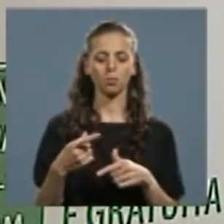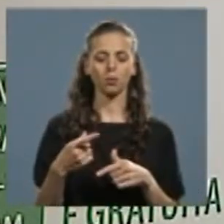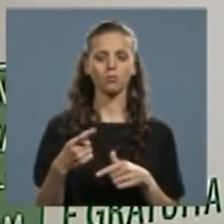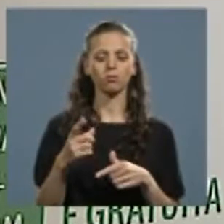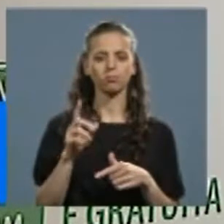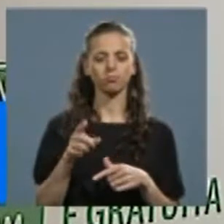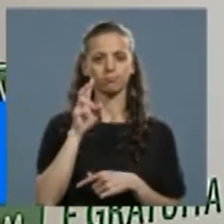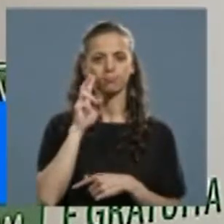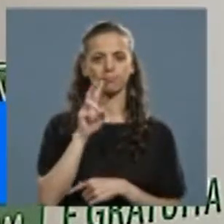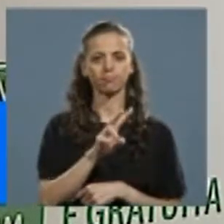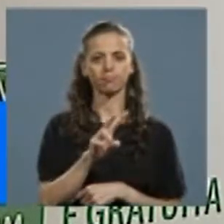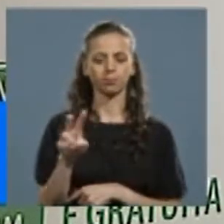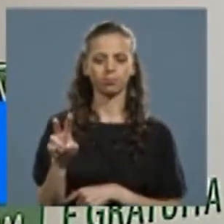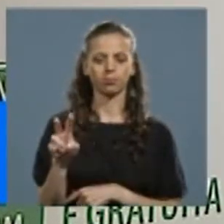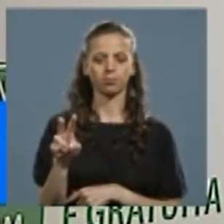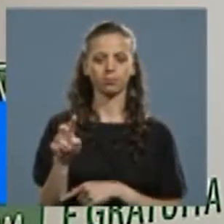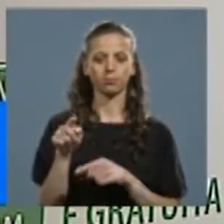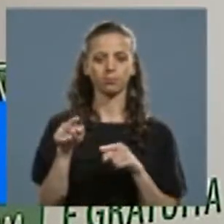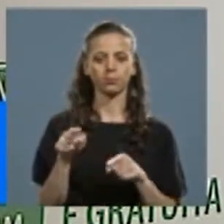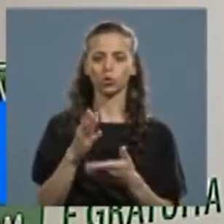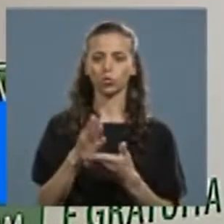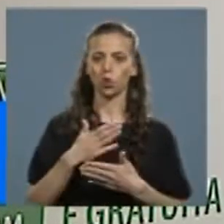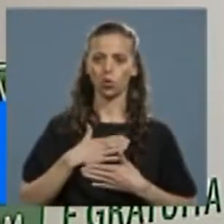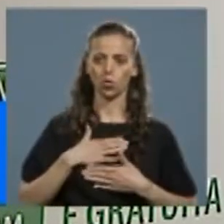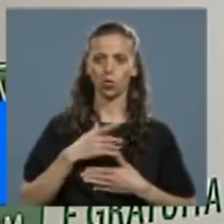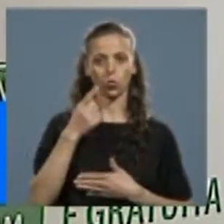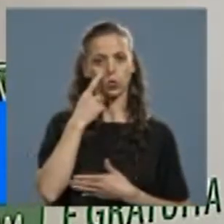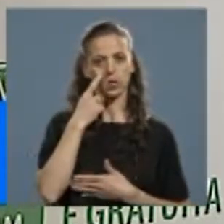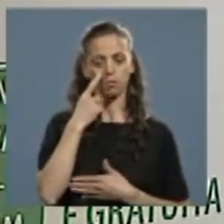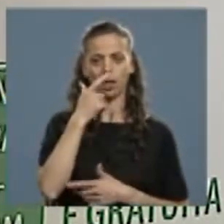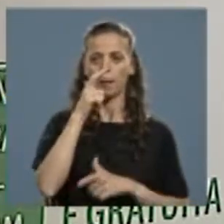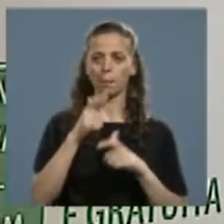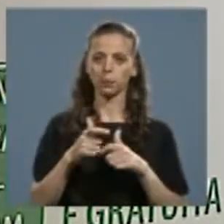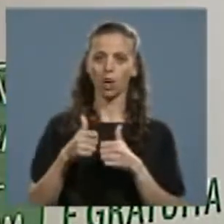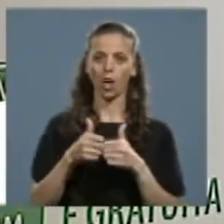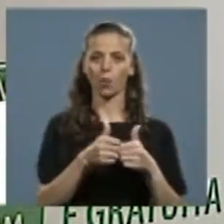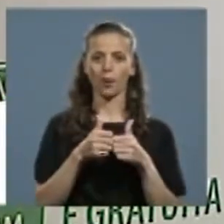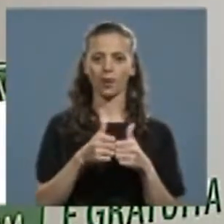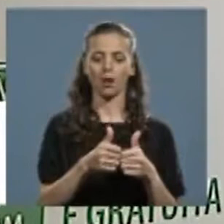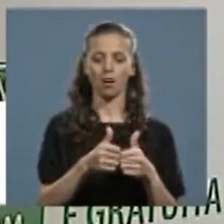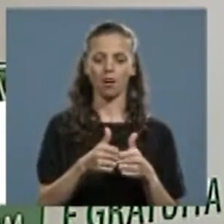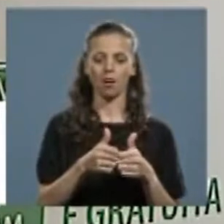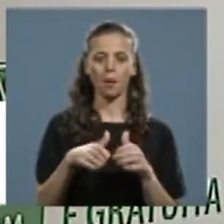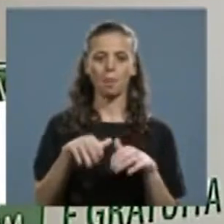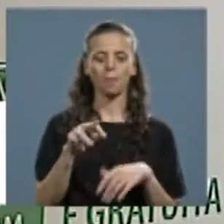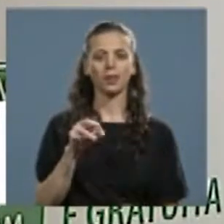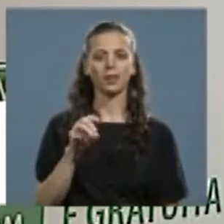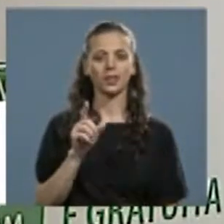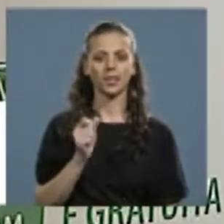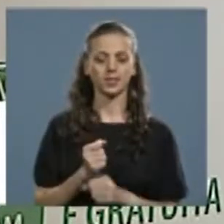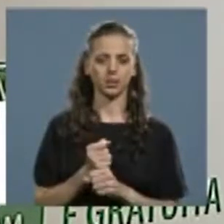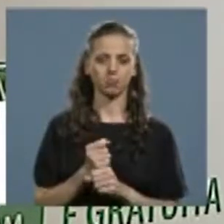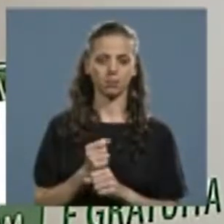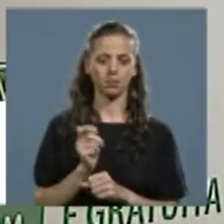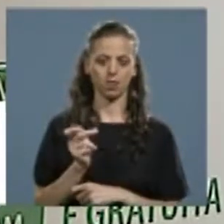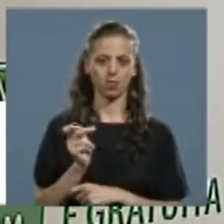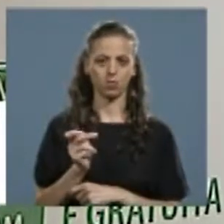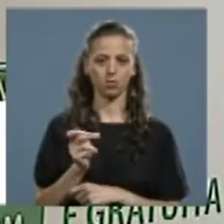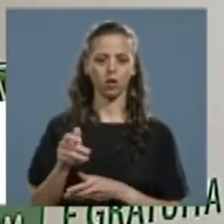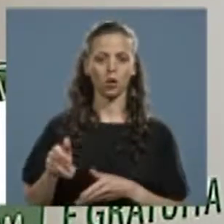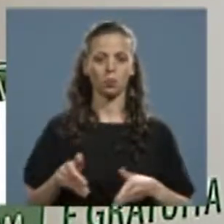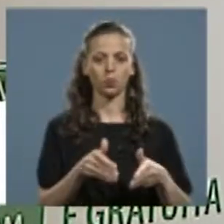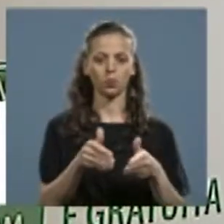a ver que isto não é só para mim, isto reconhecimento é para as pessoas que me acompanharam em mais de 36 anos de profissão. Portanto, foi um percurso que